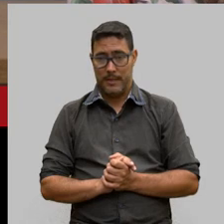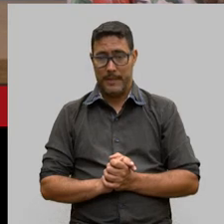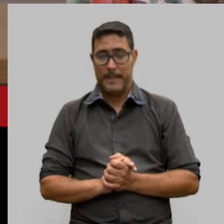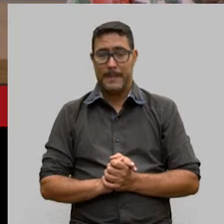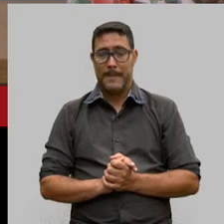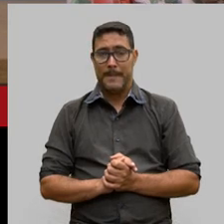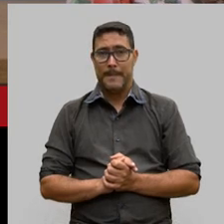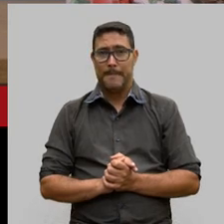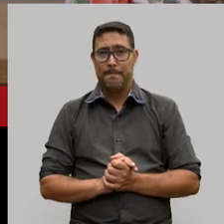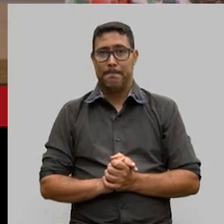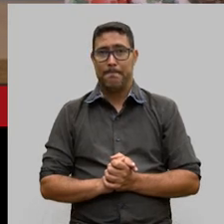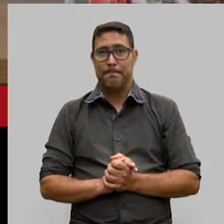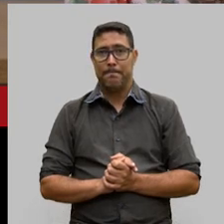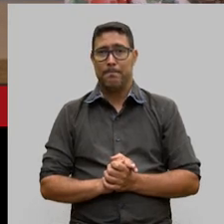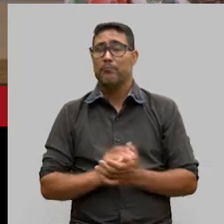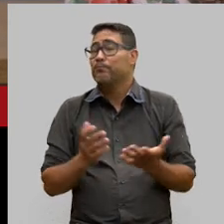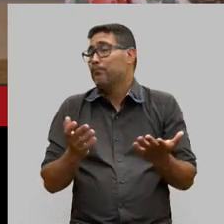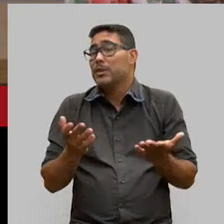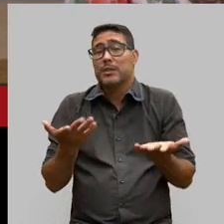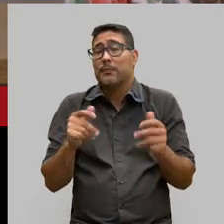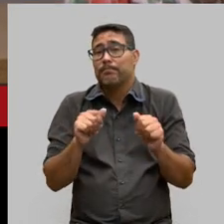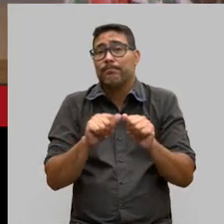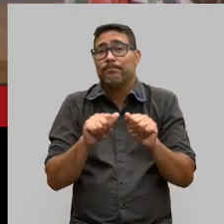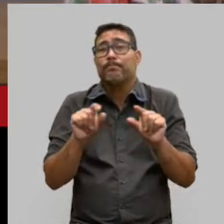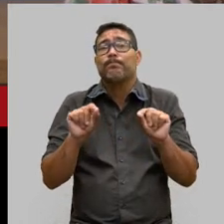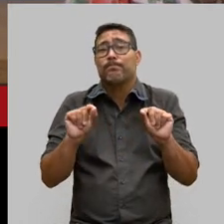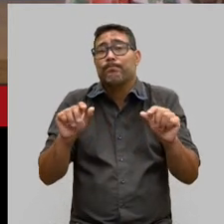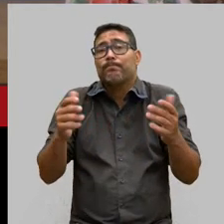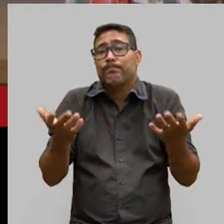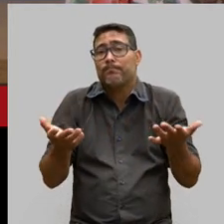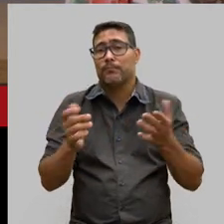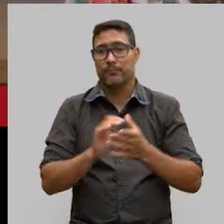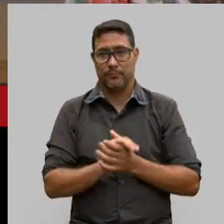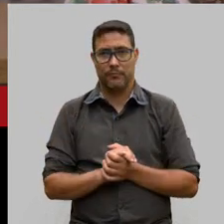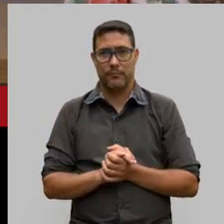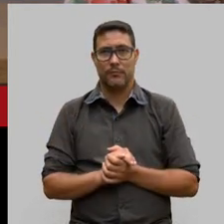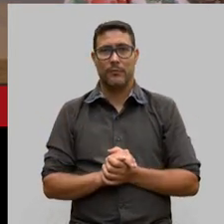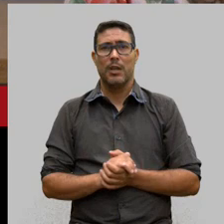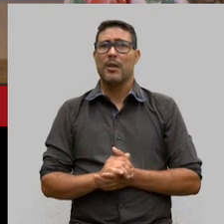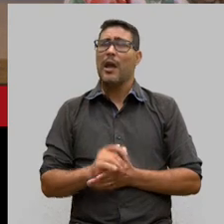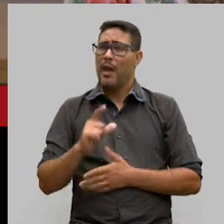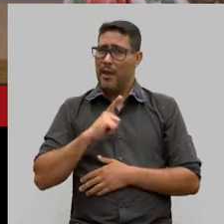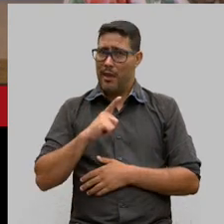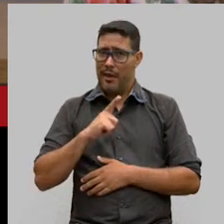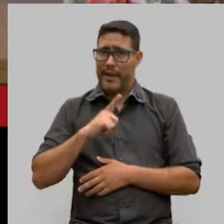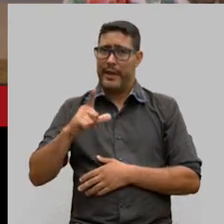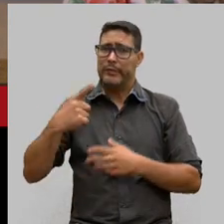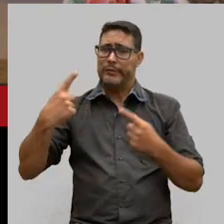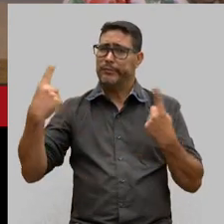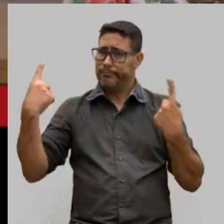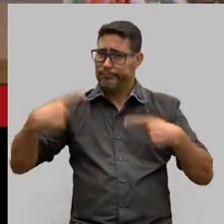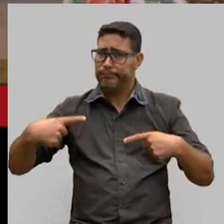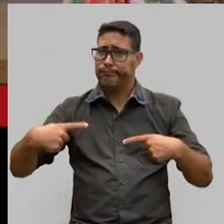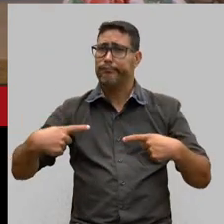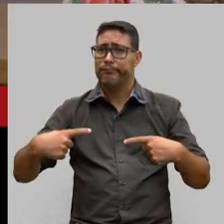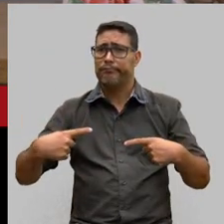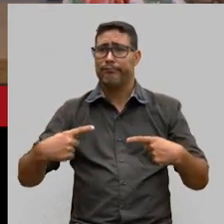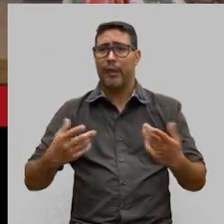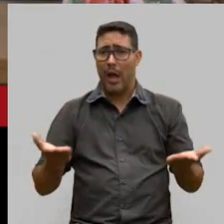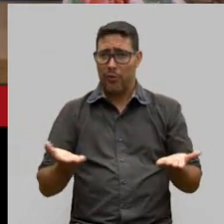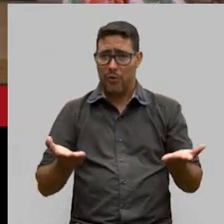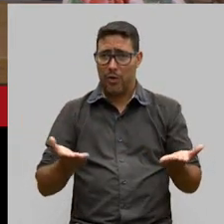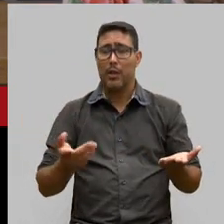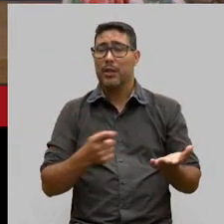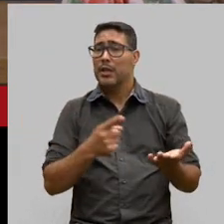Eh que que nós estamos fazendo de fato Eu acho que o grande desafio agora pra gente dar sustentabilidade